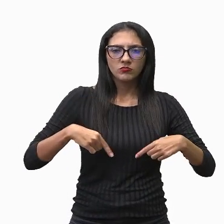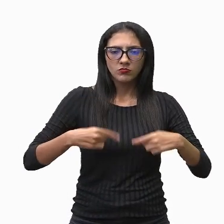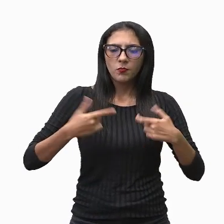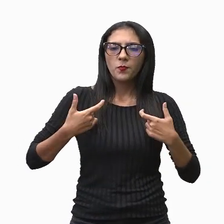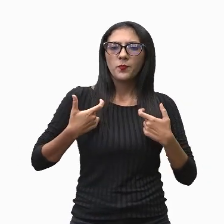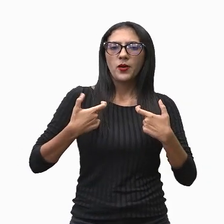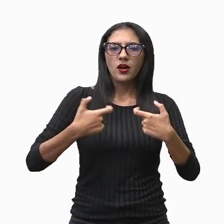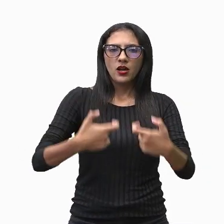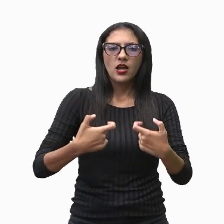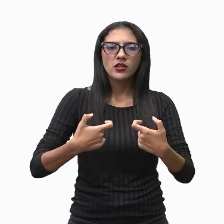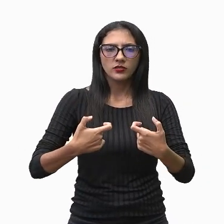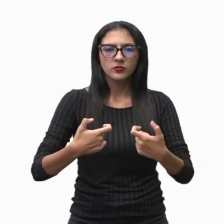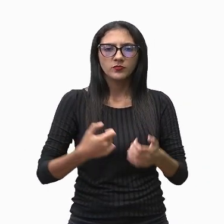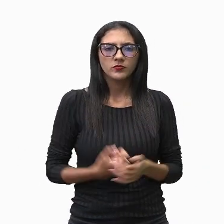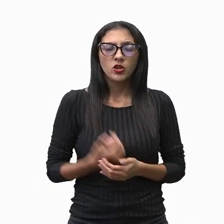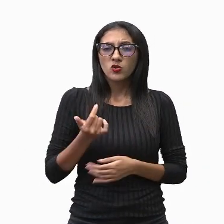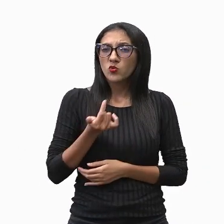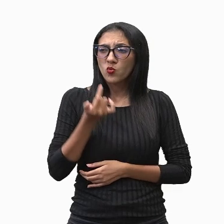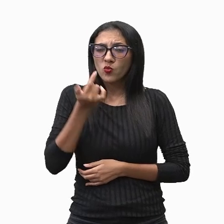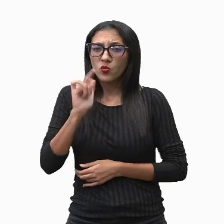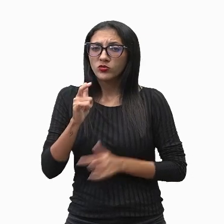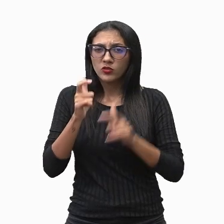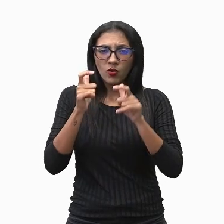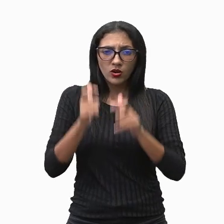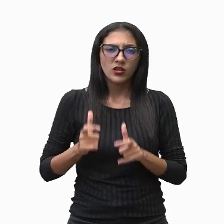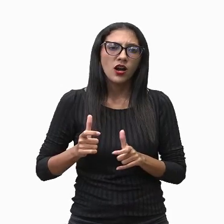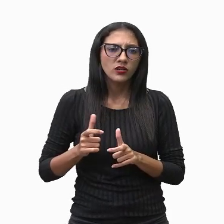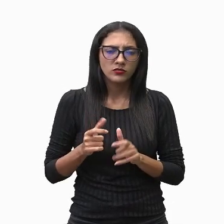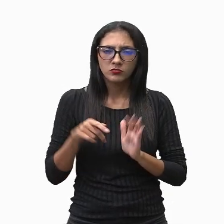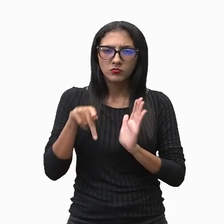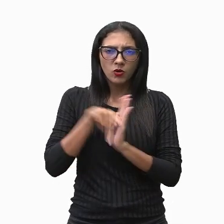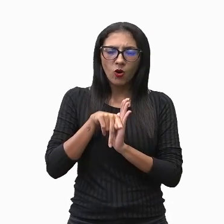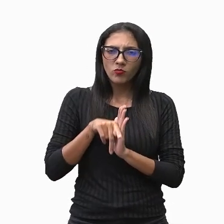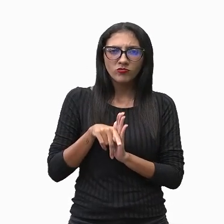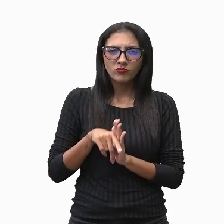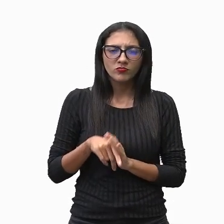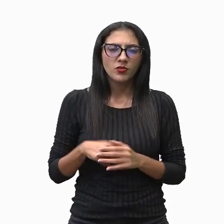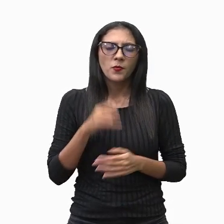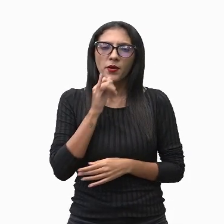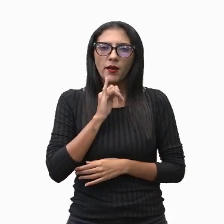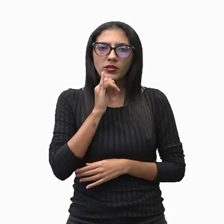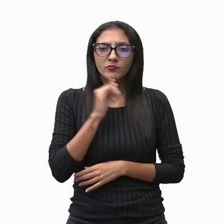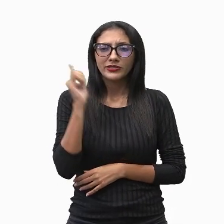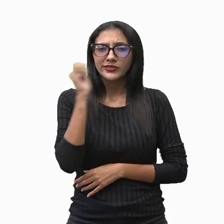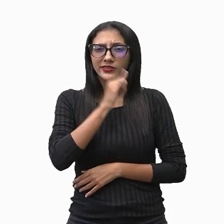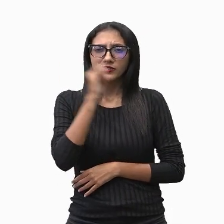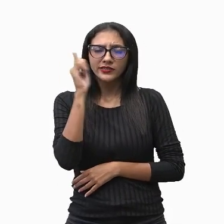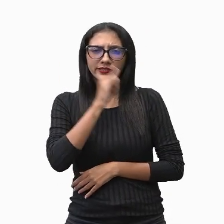lugares que nem fazem parte, inclusive, da vivência deles. Italiano, vai lutar lá,